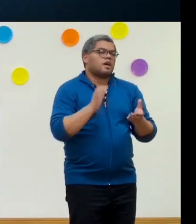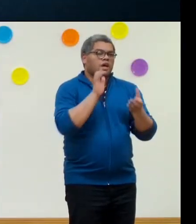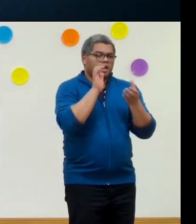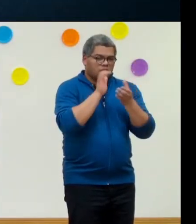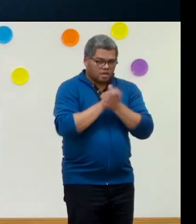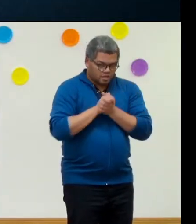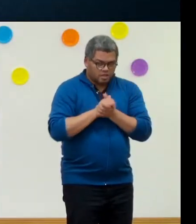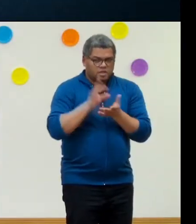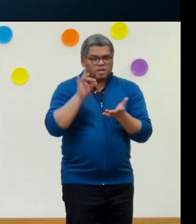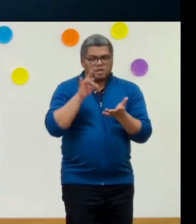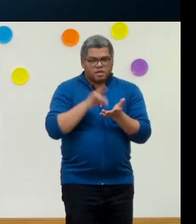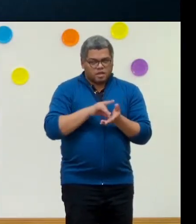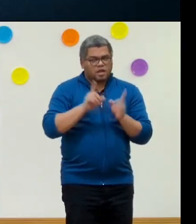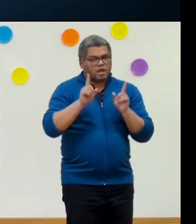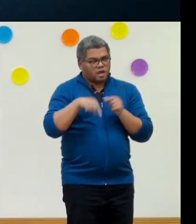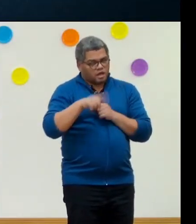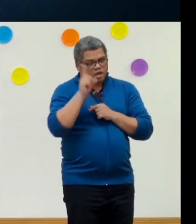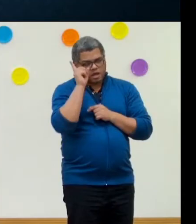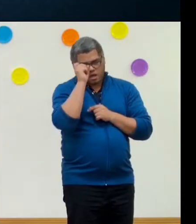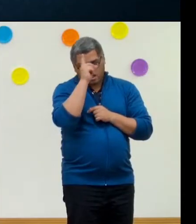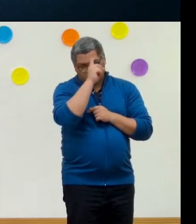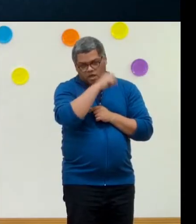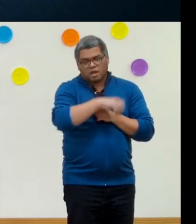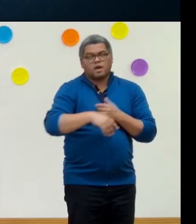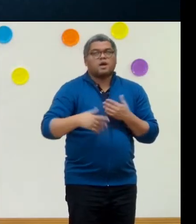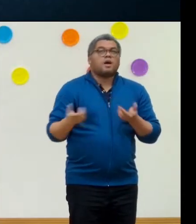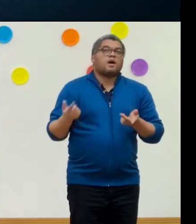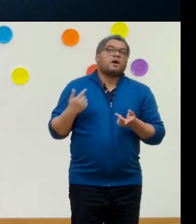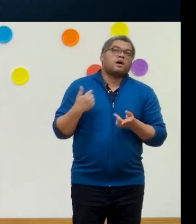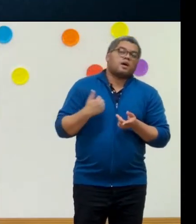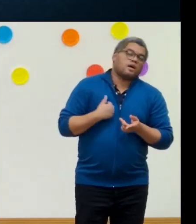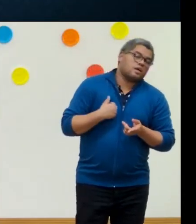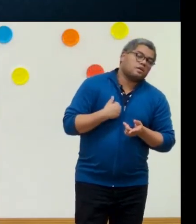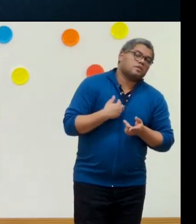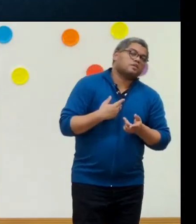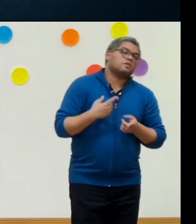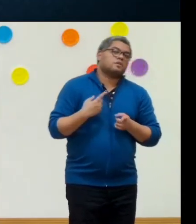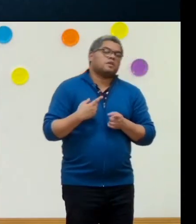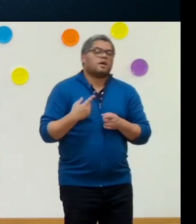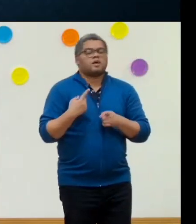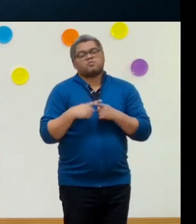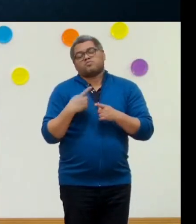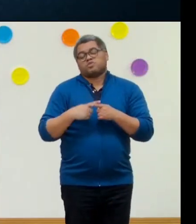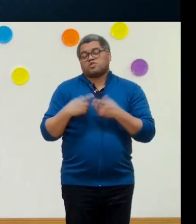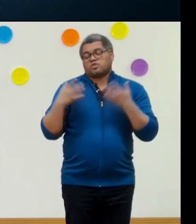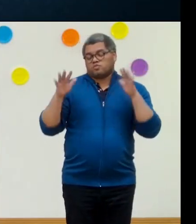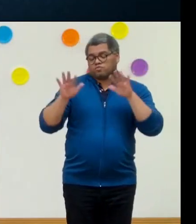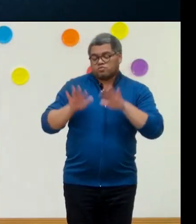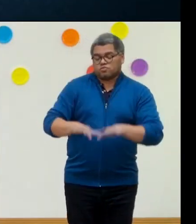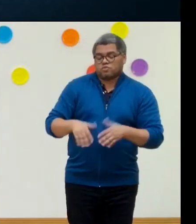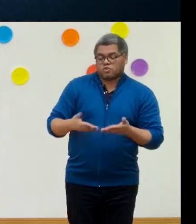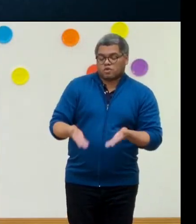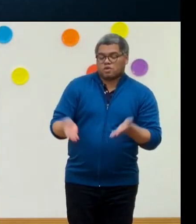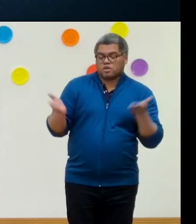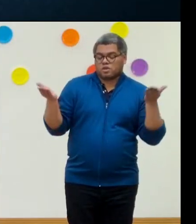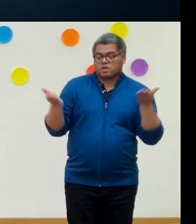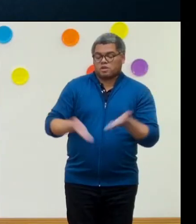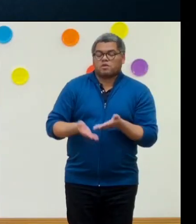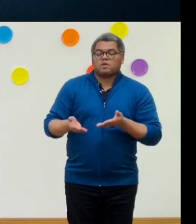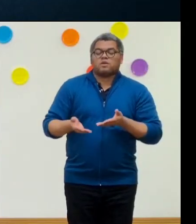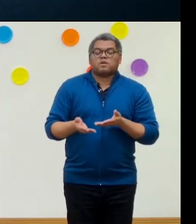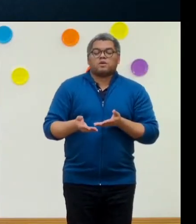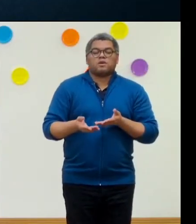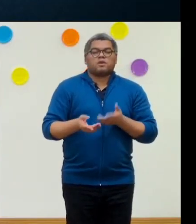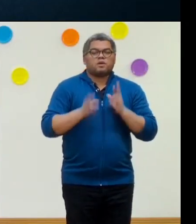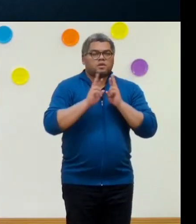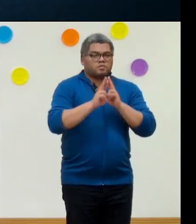Casamento, na realidade, é dificuldade. E não crie, se fosse eu, por que eu estou aqui agora? Para com isso. Expectativas